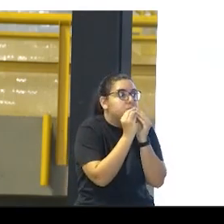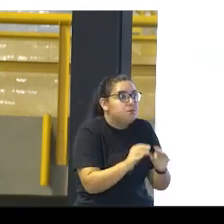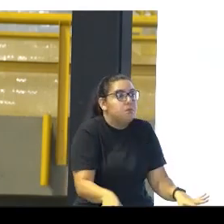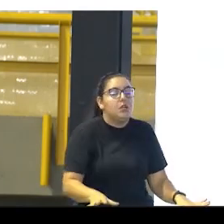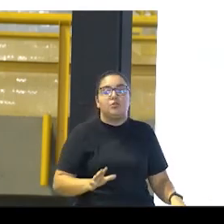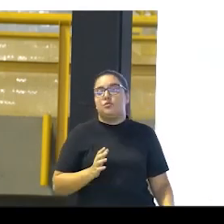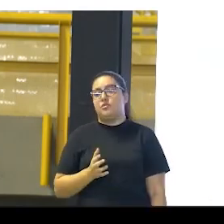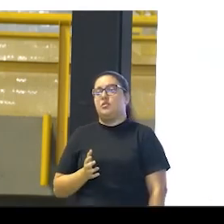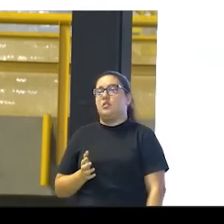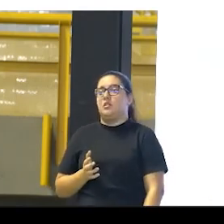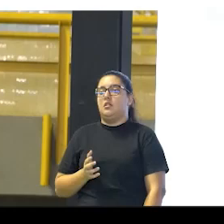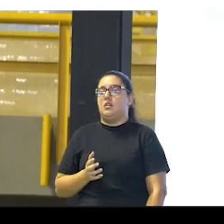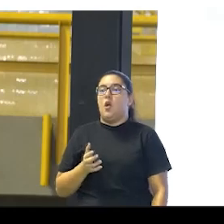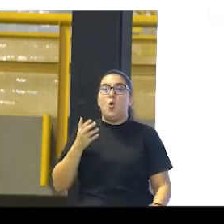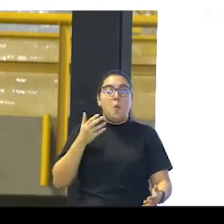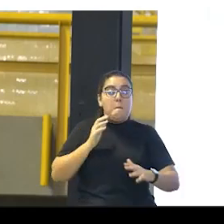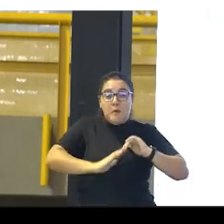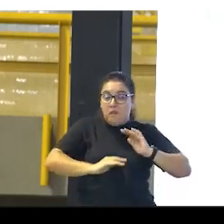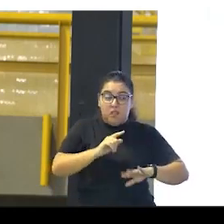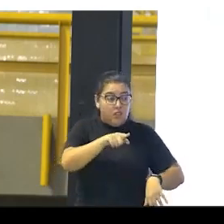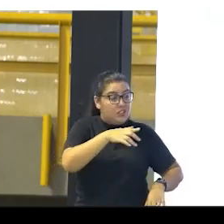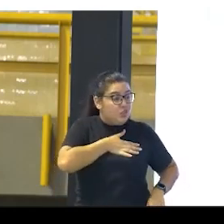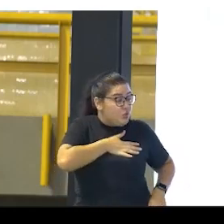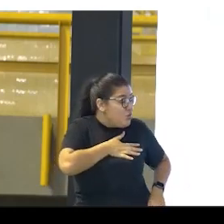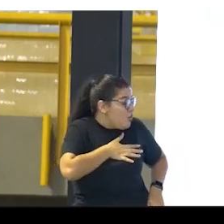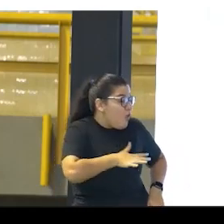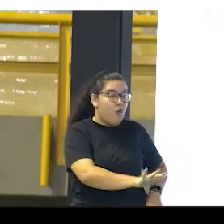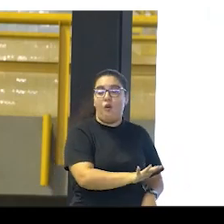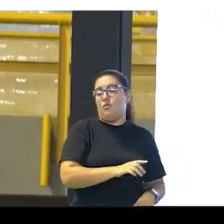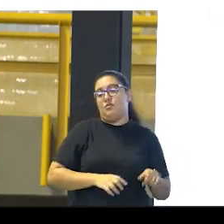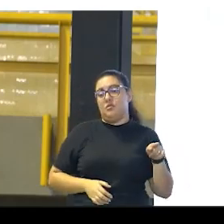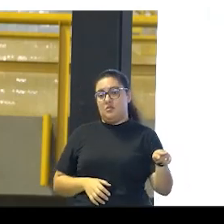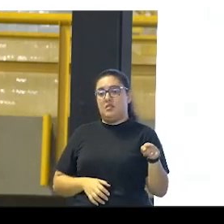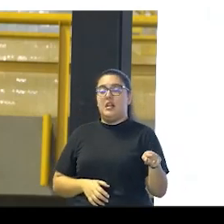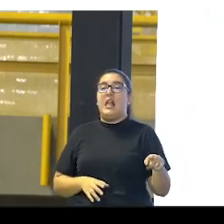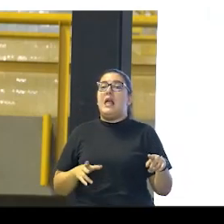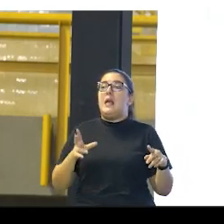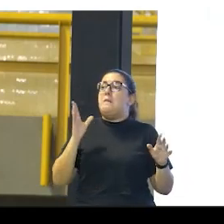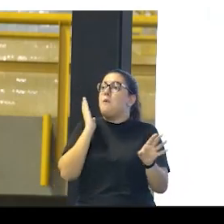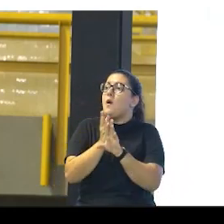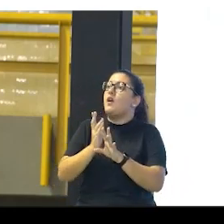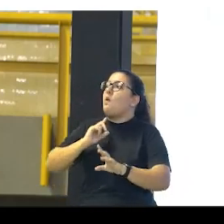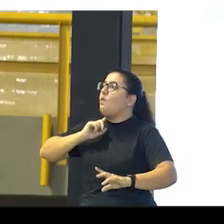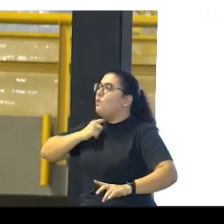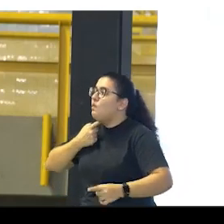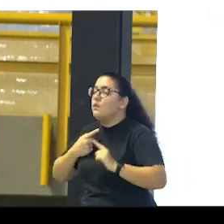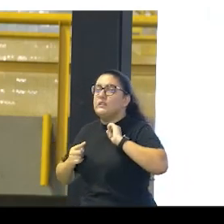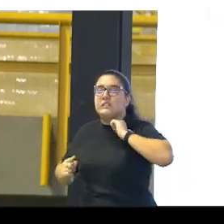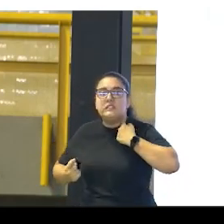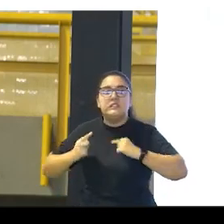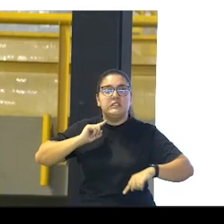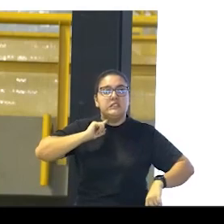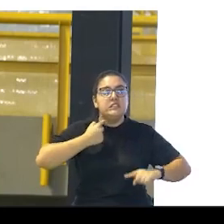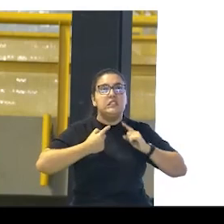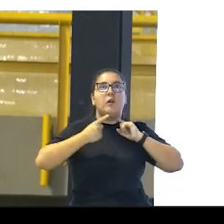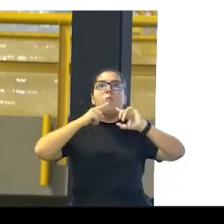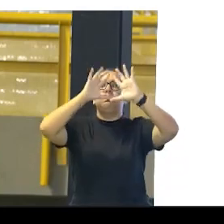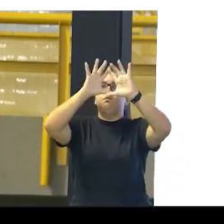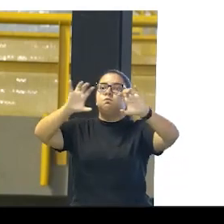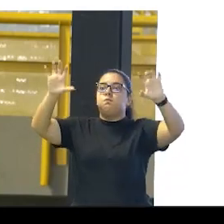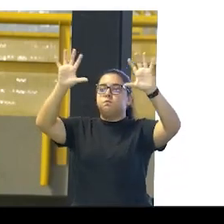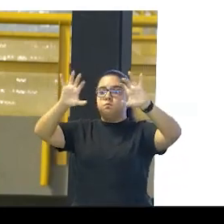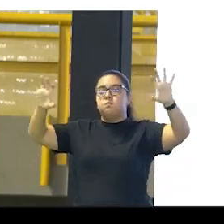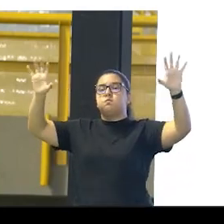ambientalista. Eles representam boa parte da sujeira que a gente coloca na